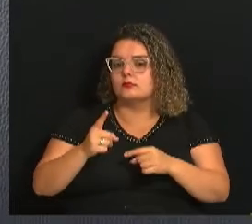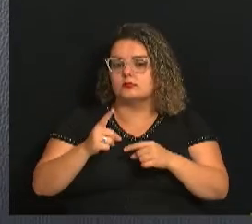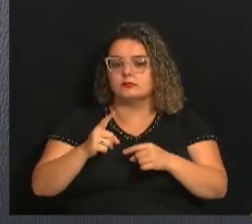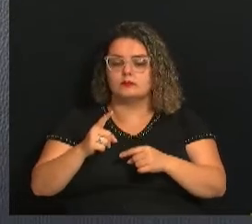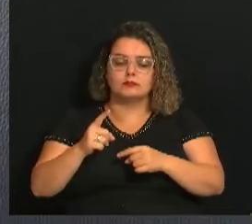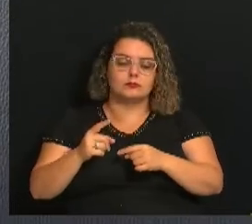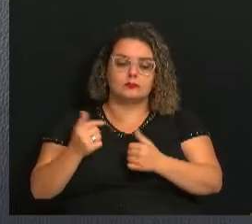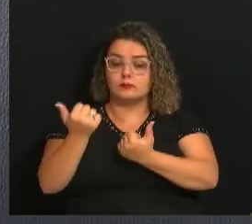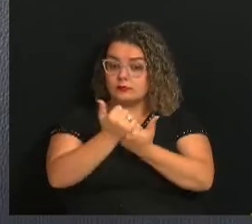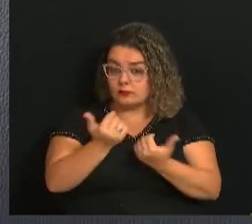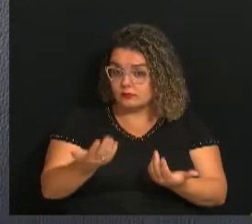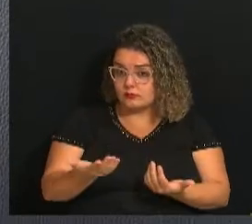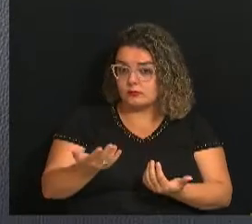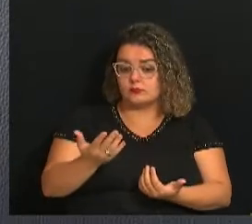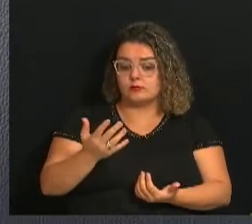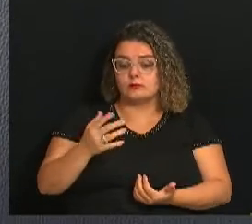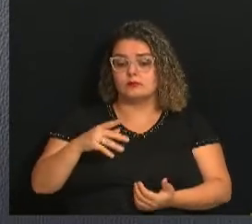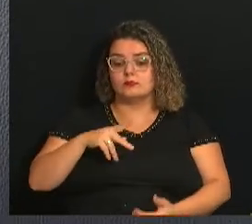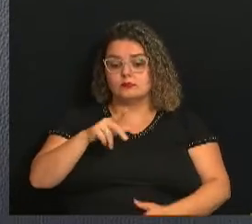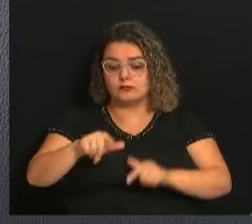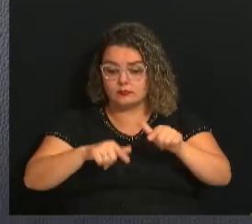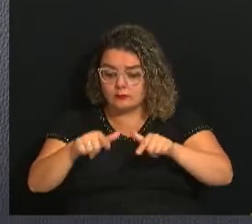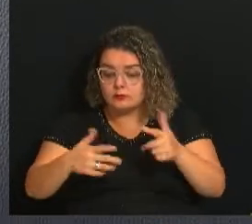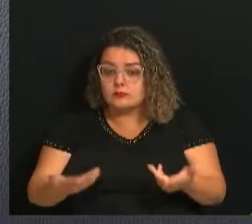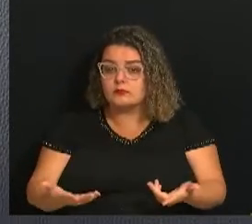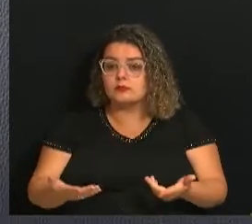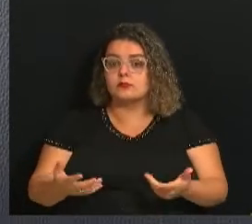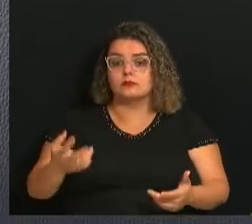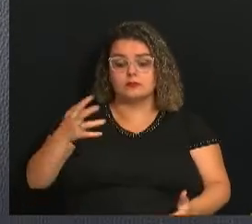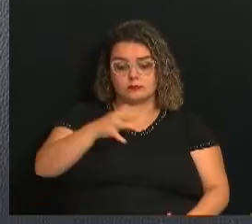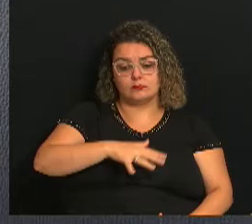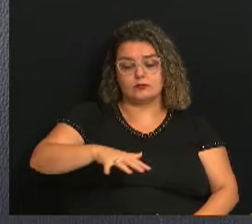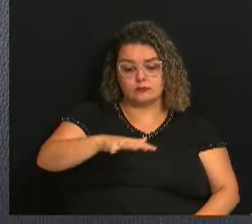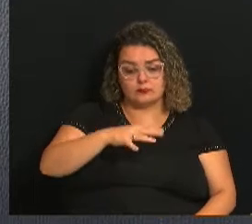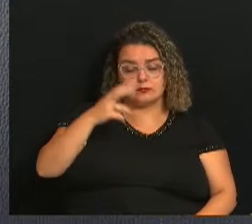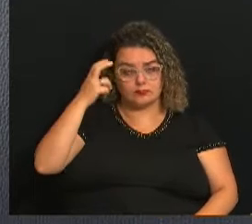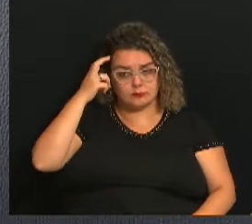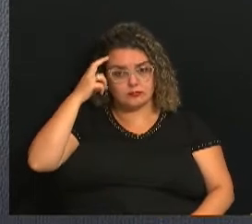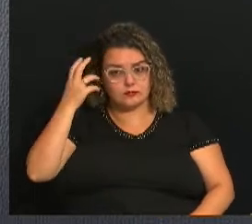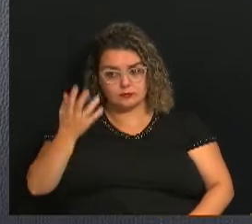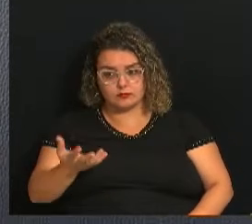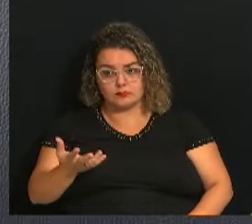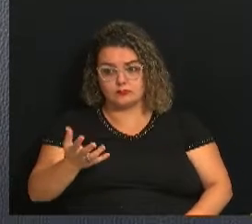de funcionários na área da cultura. A gente vê